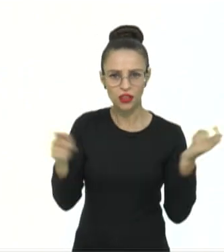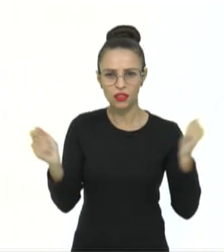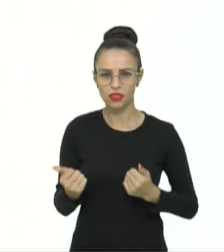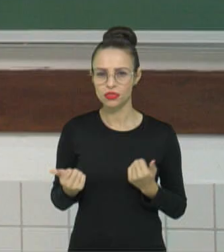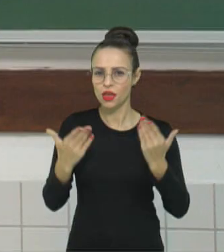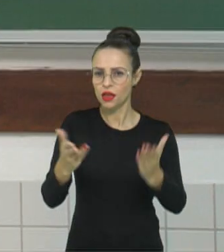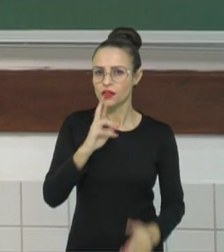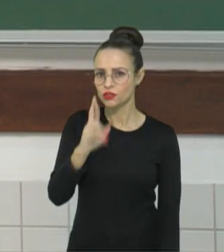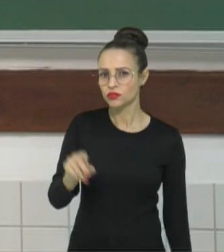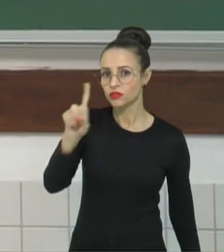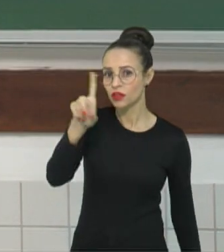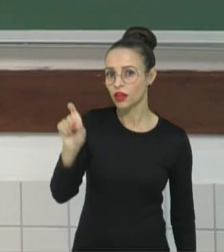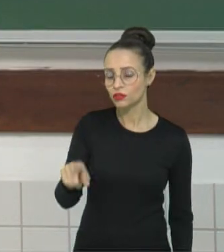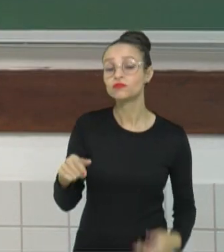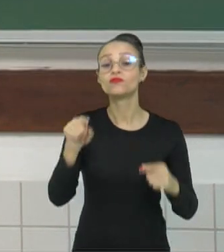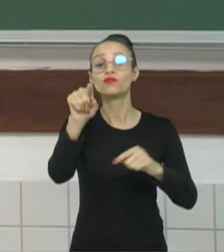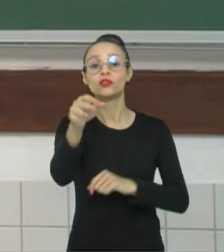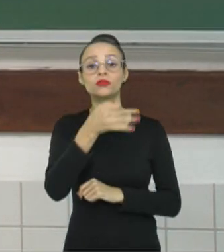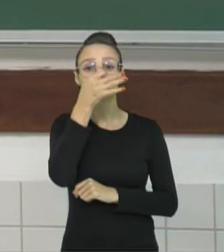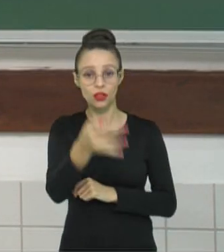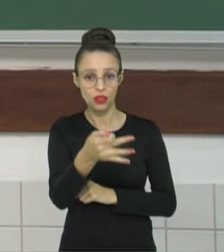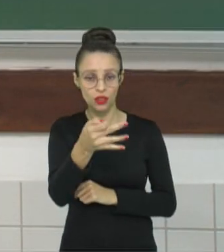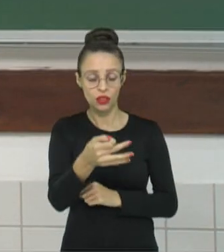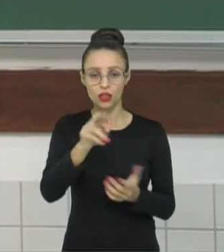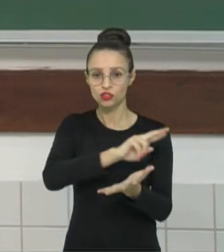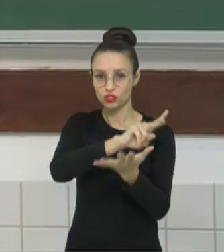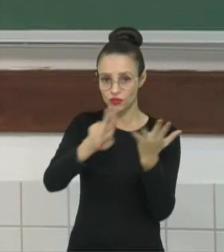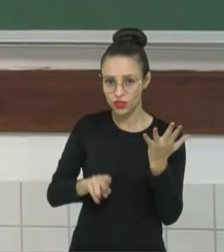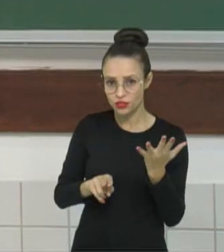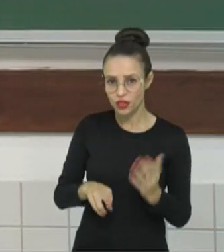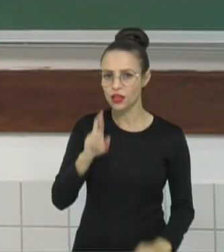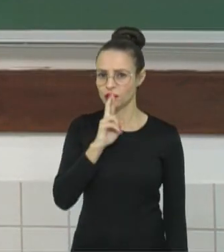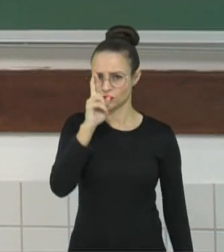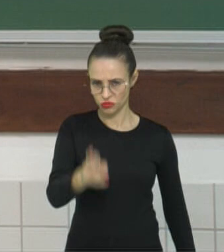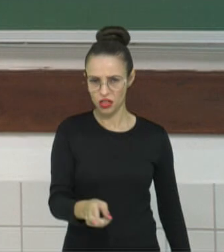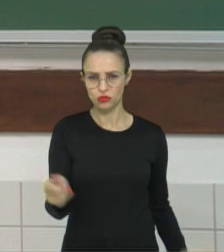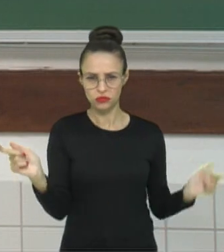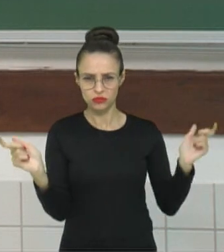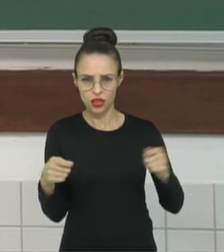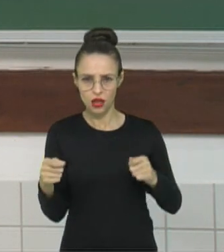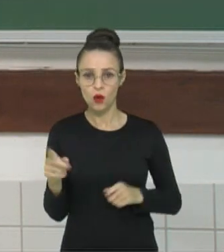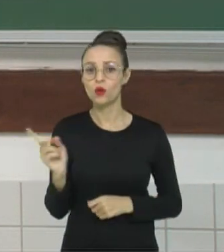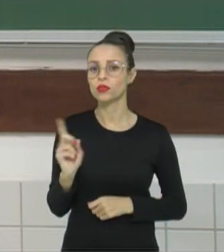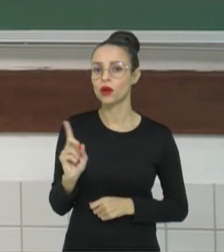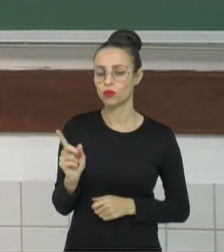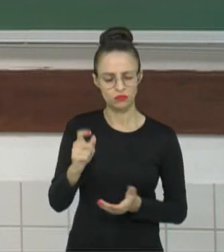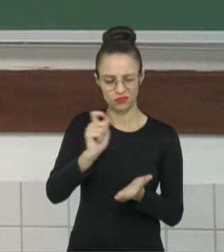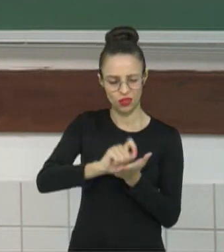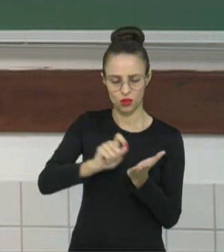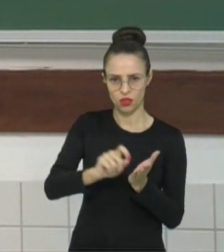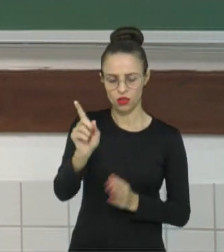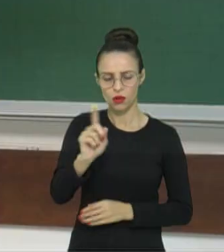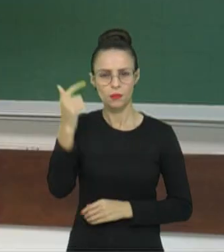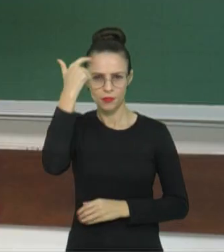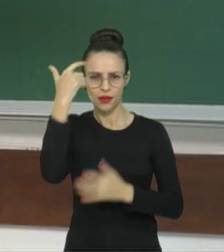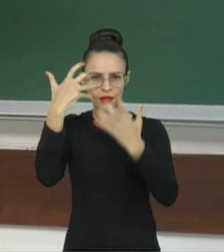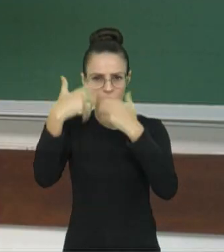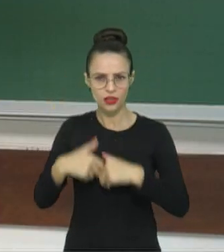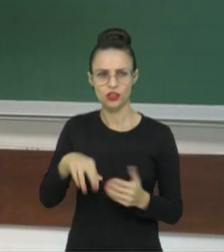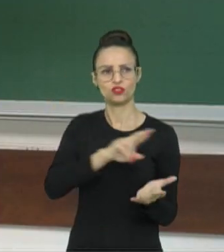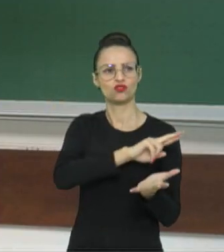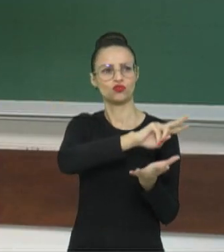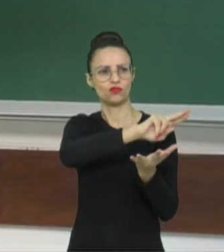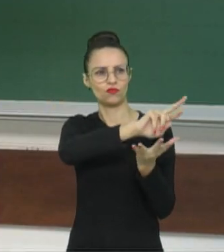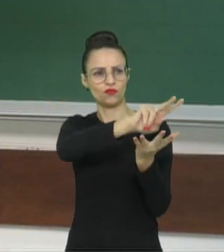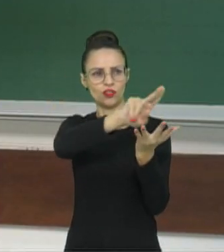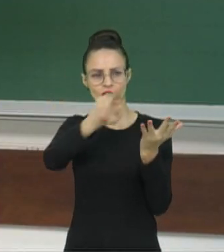para você? Diversidade gera resultados? Não precisa anotar no seu caderno. Só pense sobre isso. Se diversidade vai